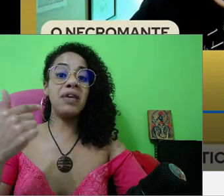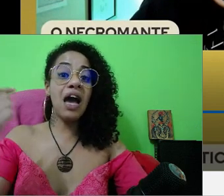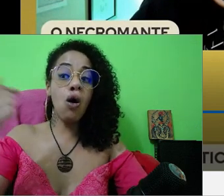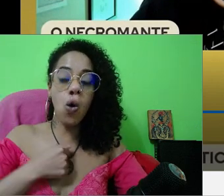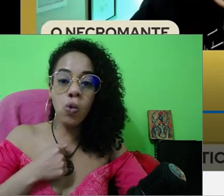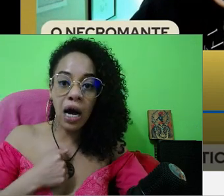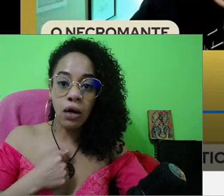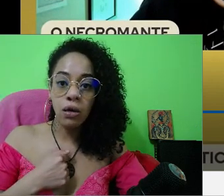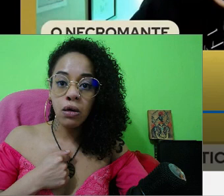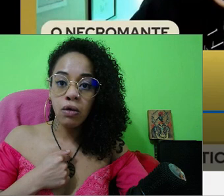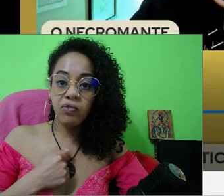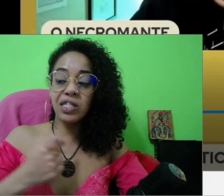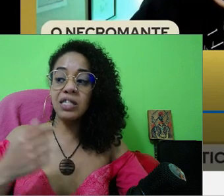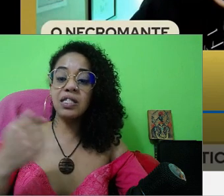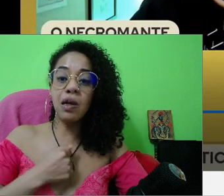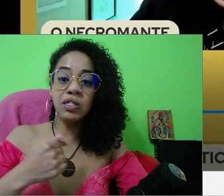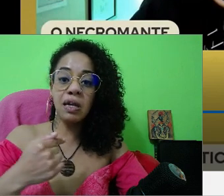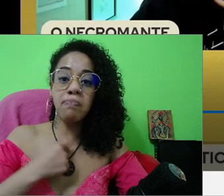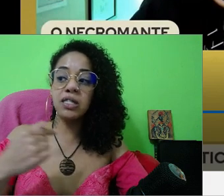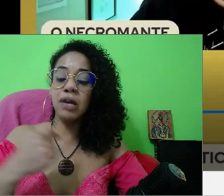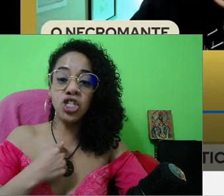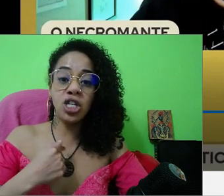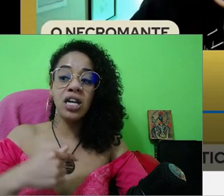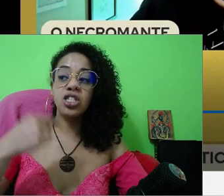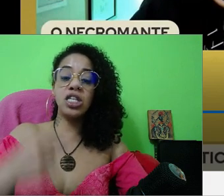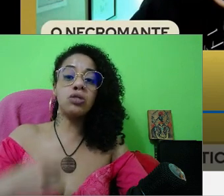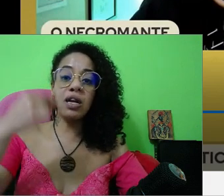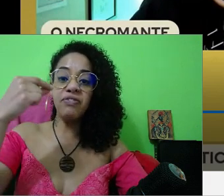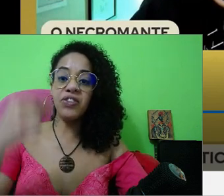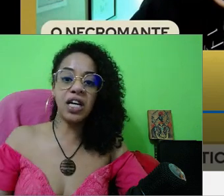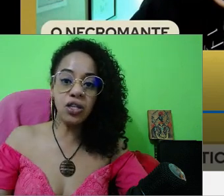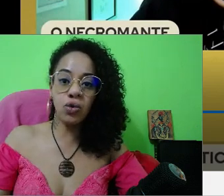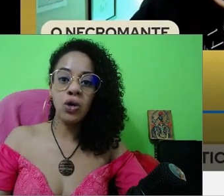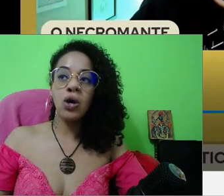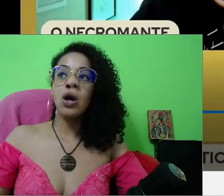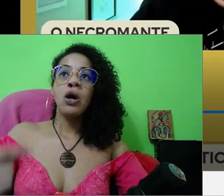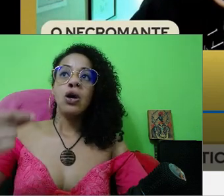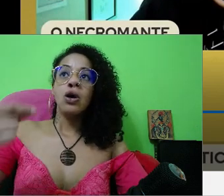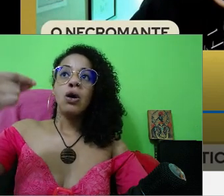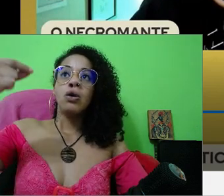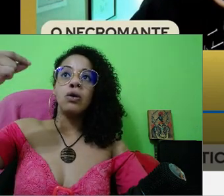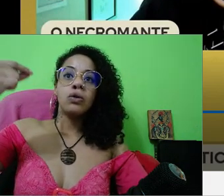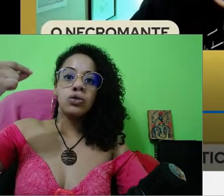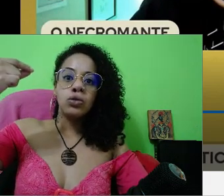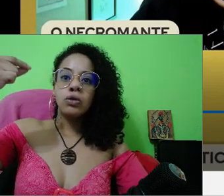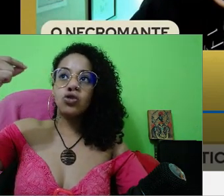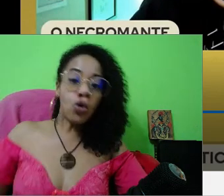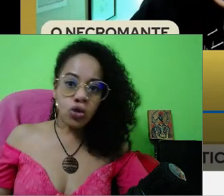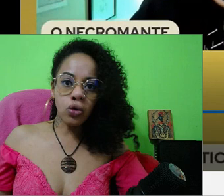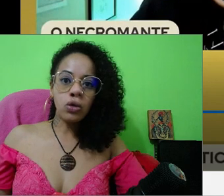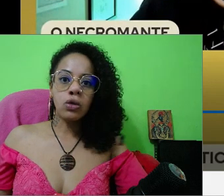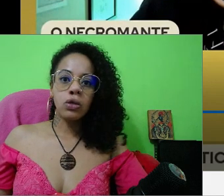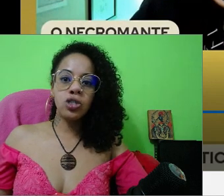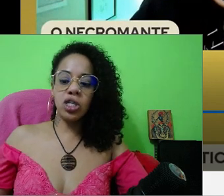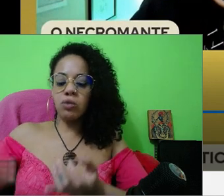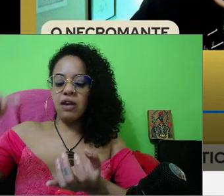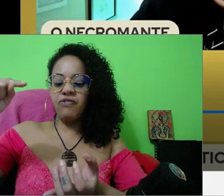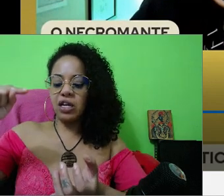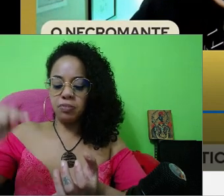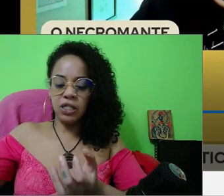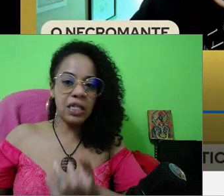questão da minha honra vocês estão simplesmente desqualificando tudo